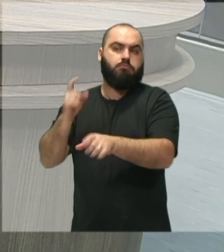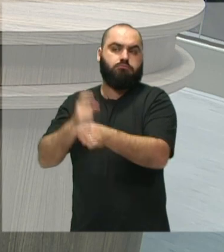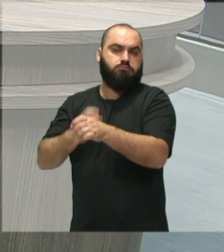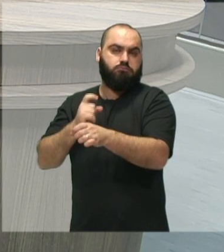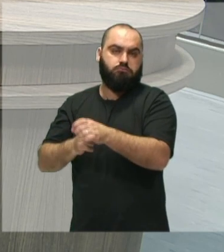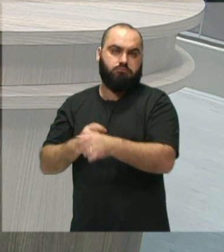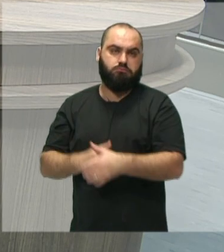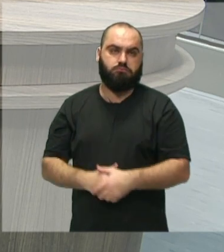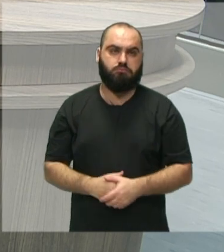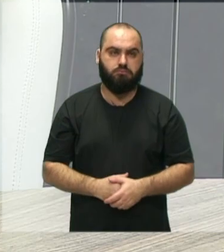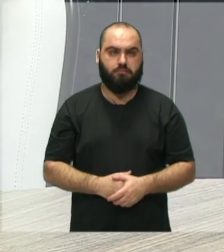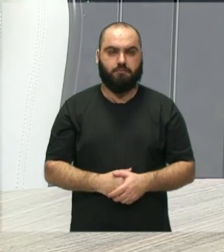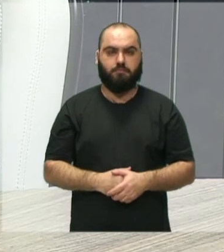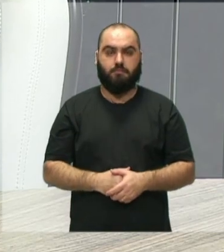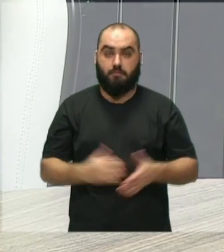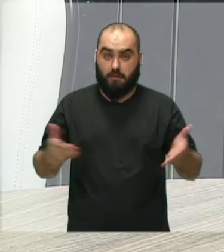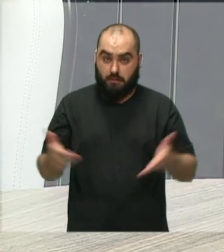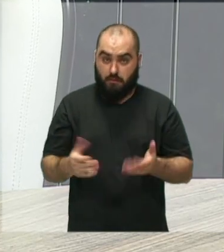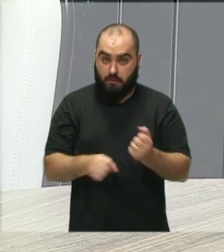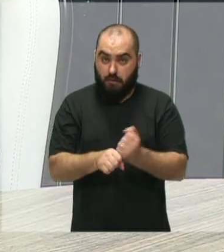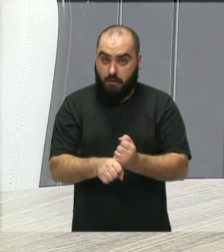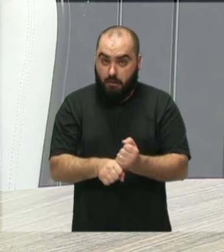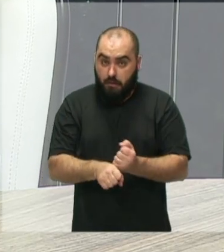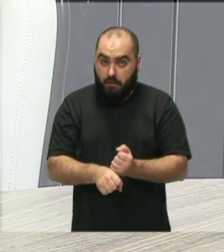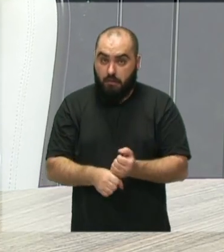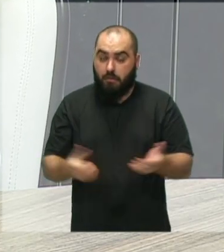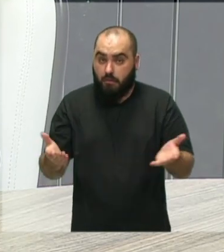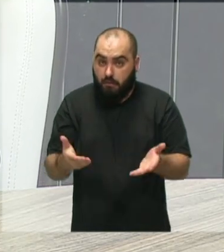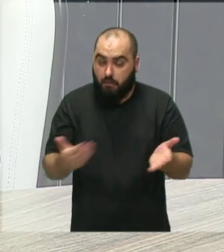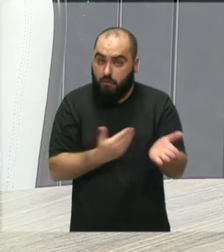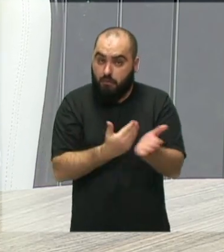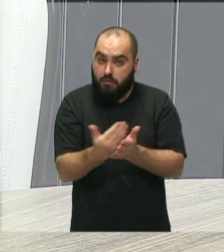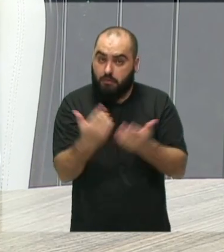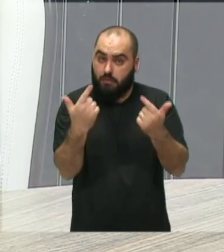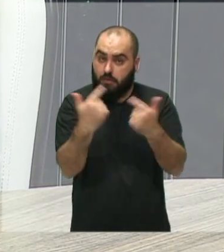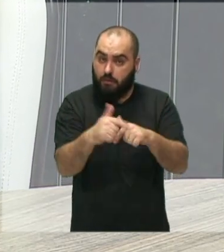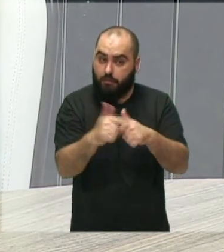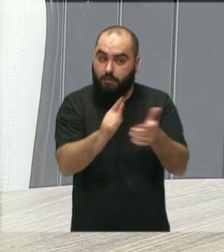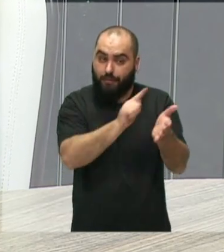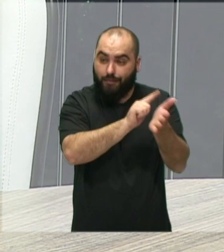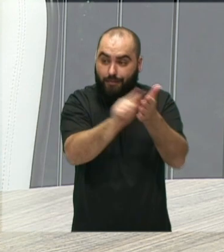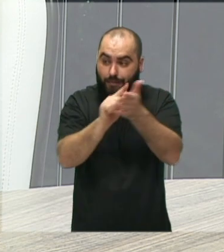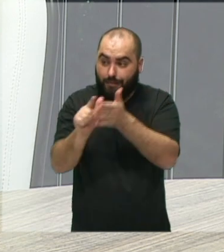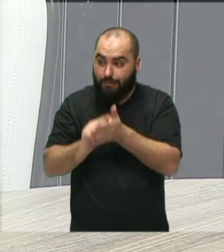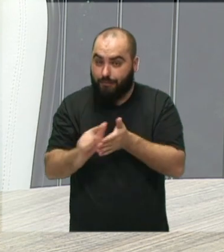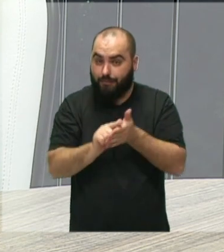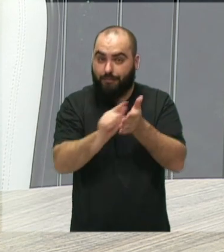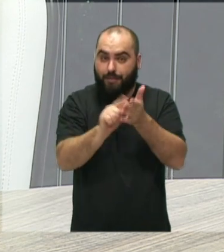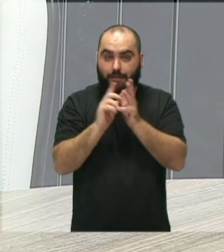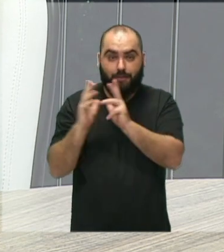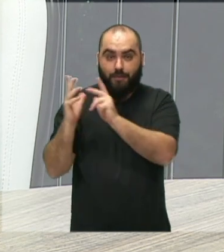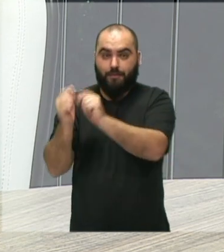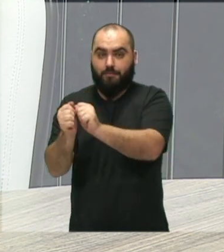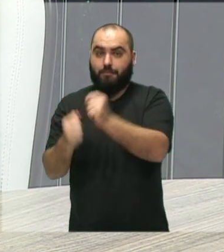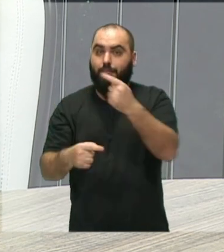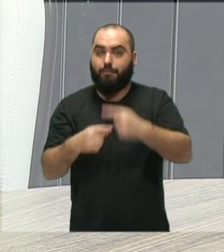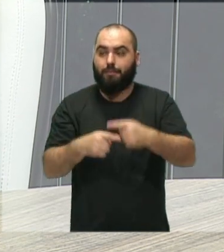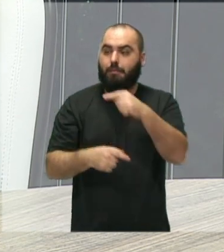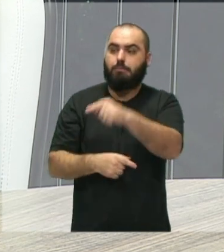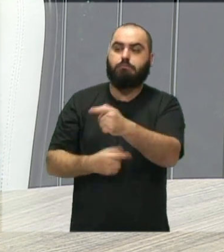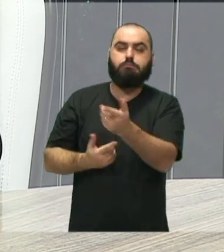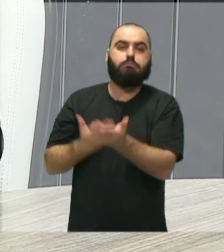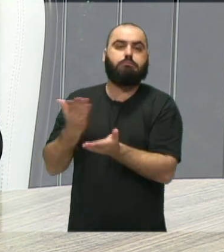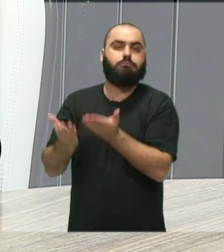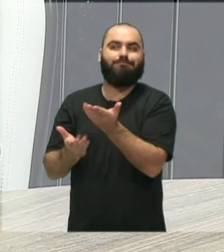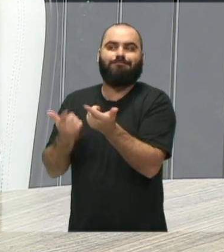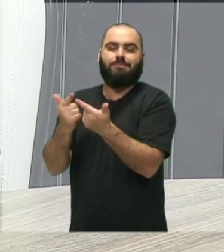agora, recentemente, nesse ano, a gente começou com um trabalho de higienização dessas peças também, que elas estavam um período sem tratamento,